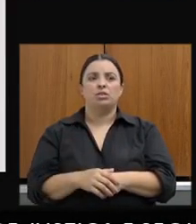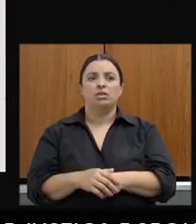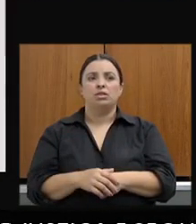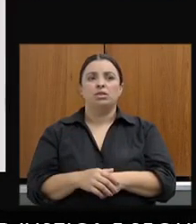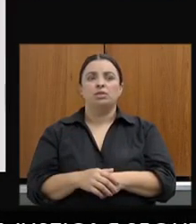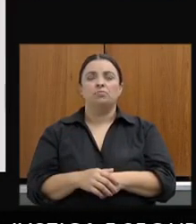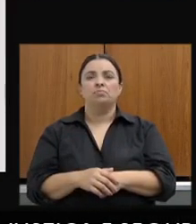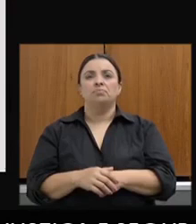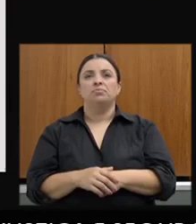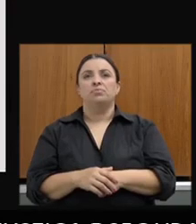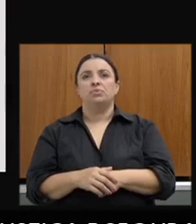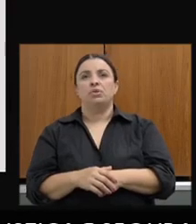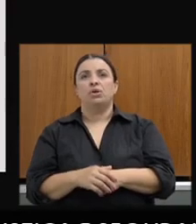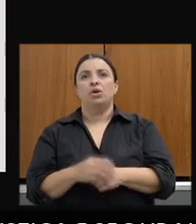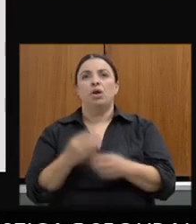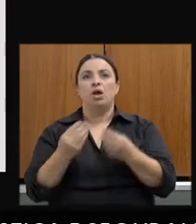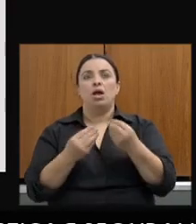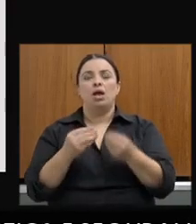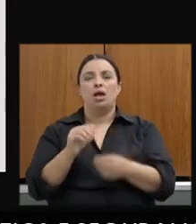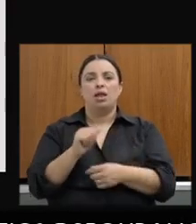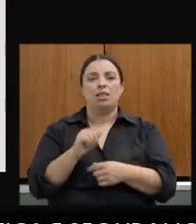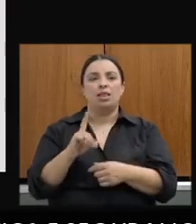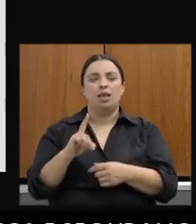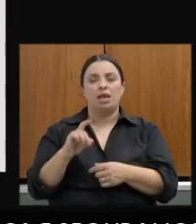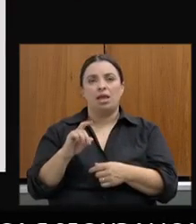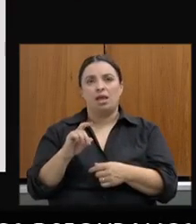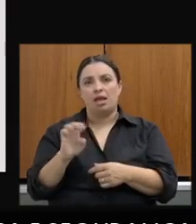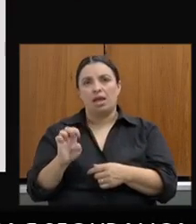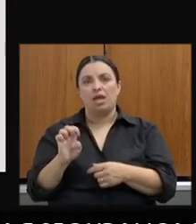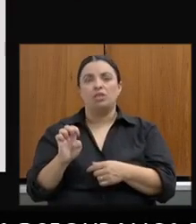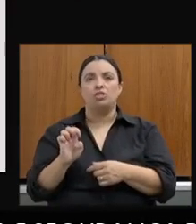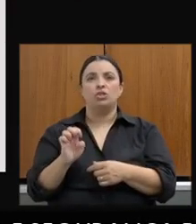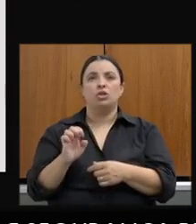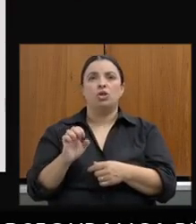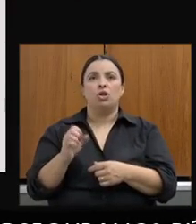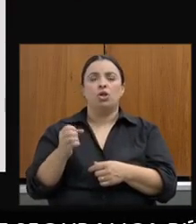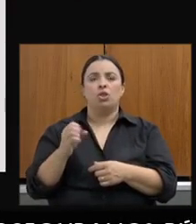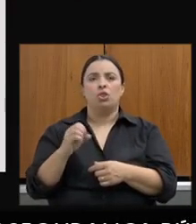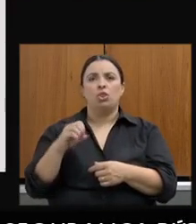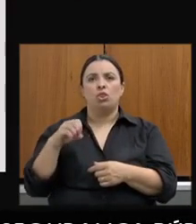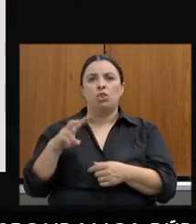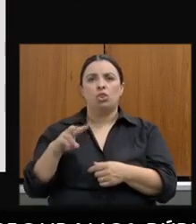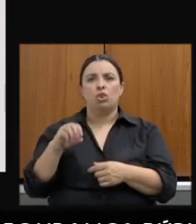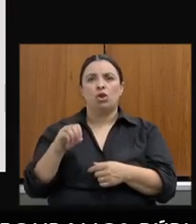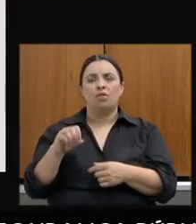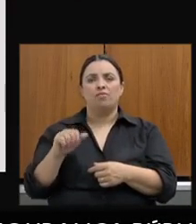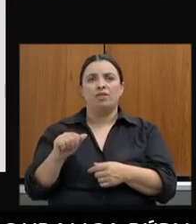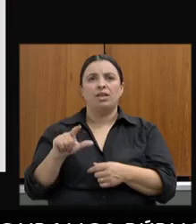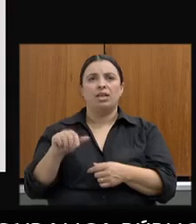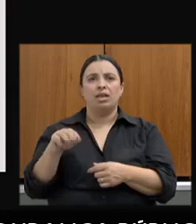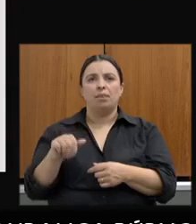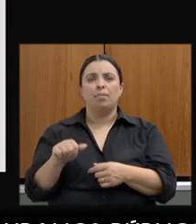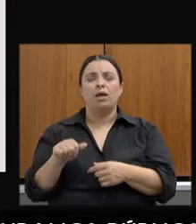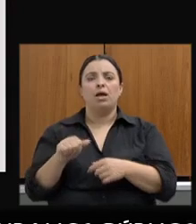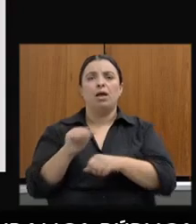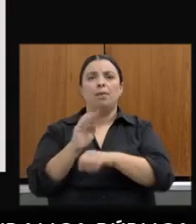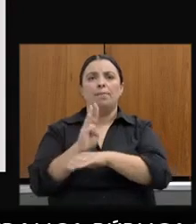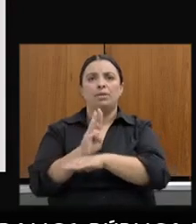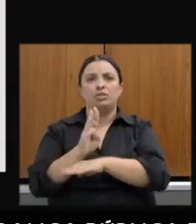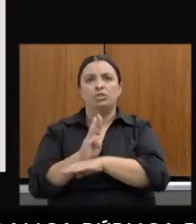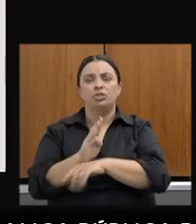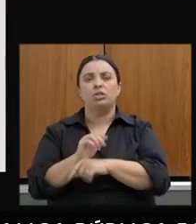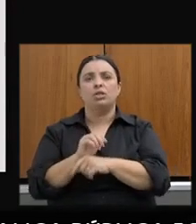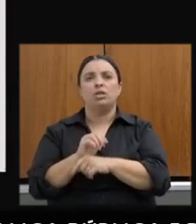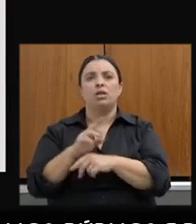como adiante Nova Lima segunda Draco homicídios Betim homicídios Ribeirão das Neves e todas as